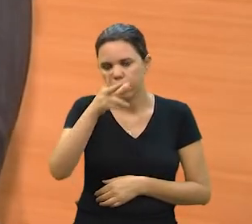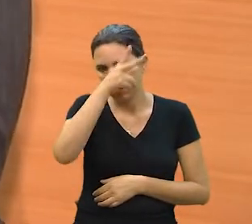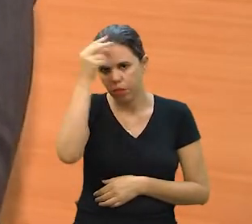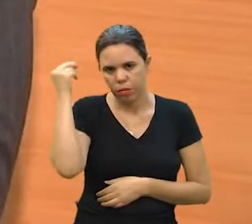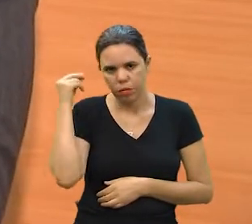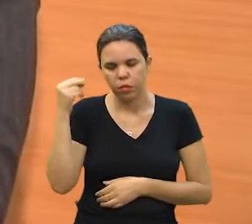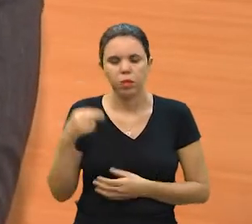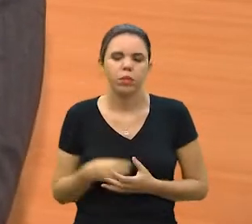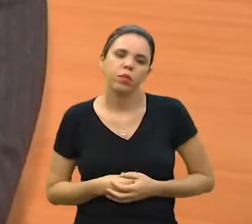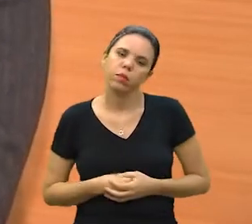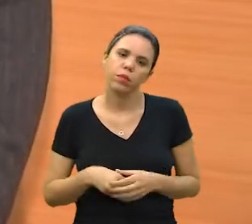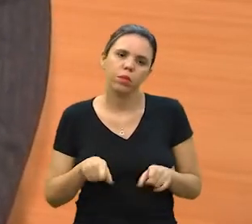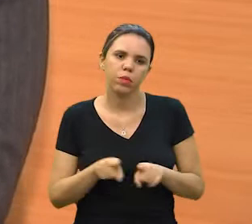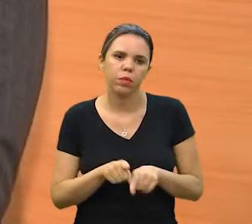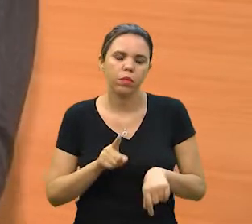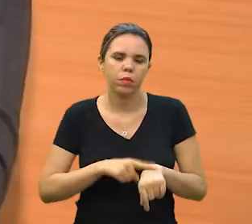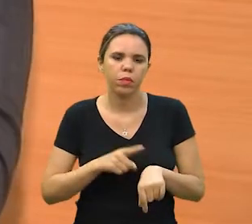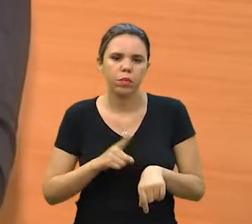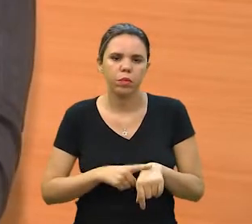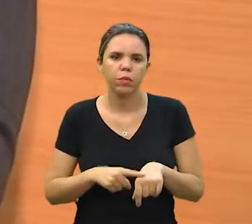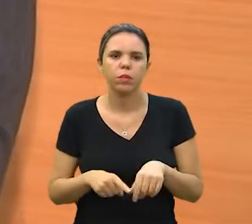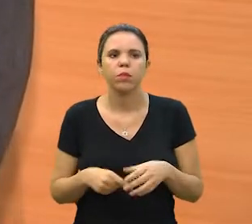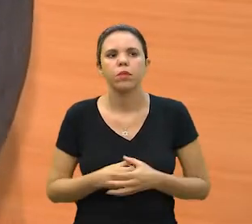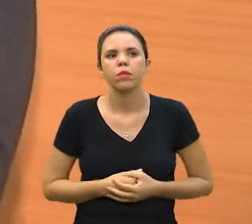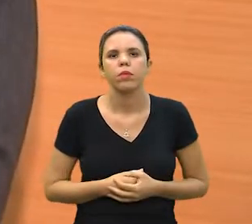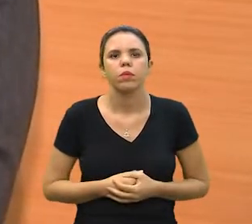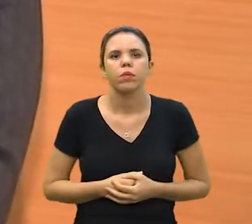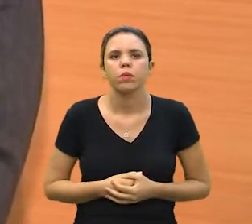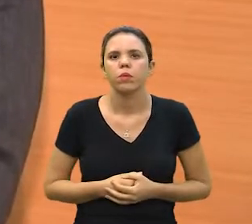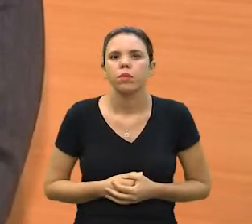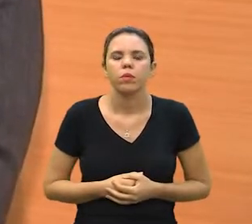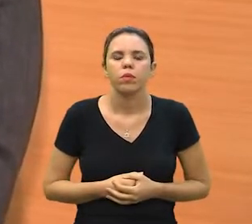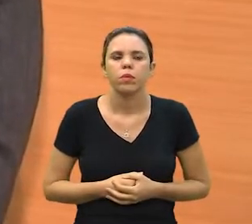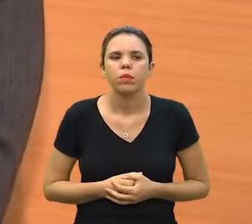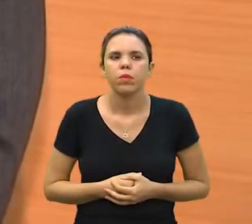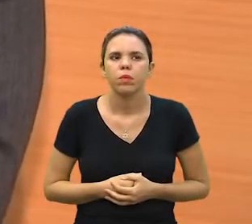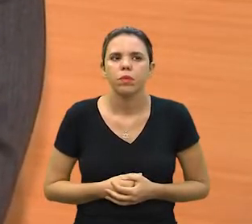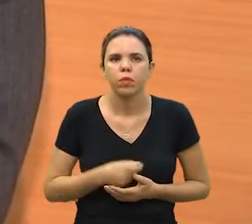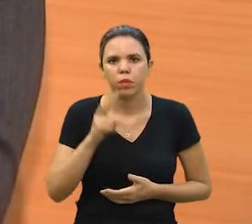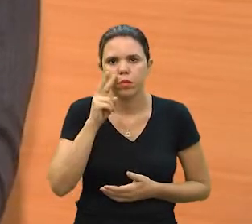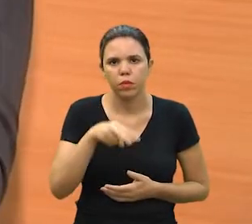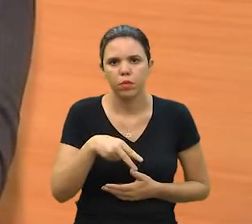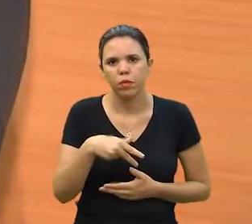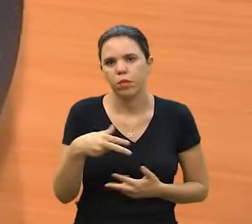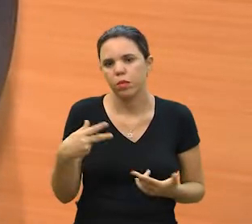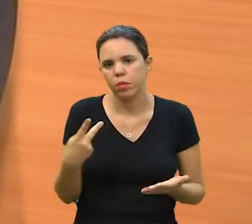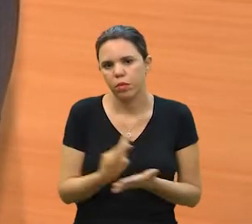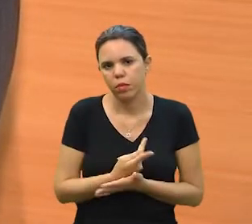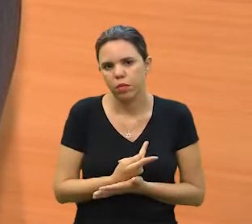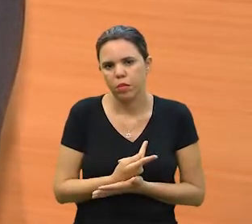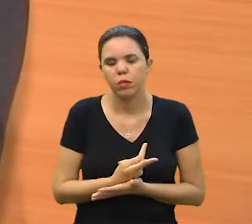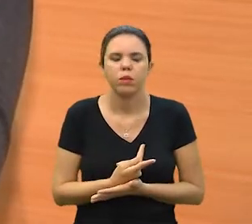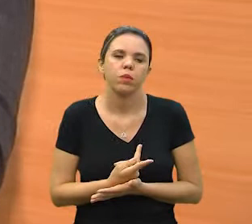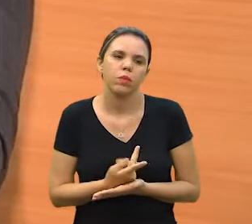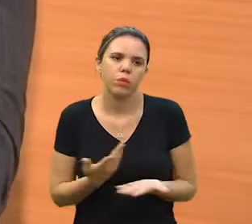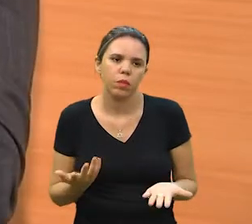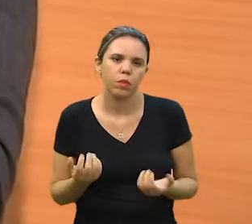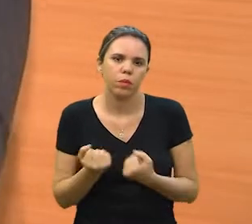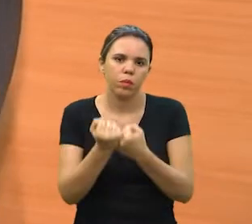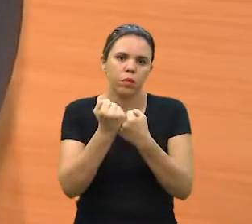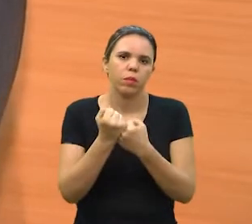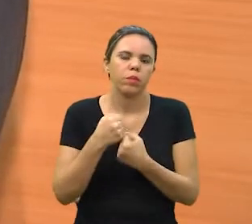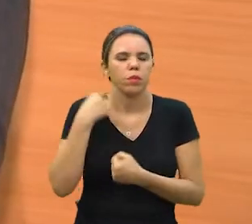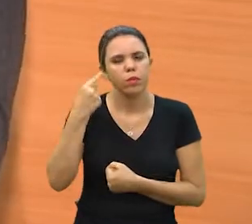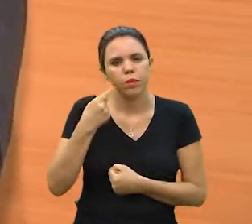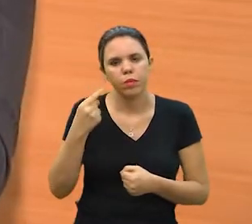principalmente o nosso prefeito municipal, que também é um momento que ele recebeu essa questão, viu que algo estava errado e ele,